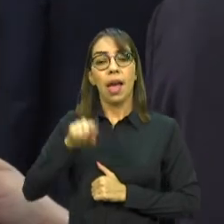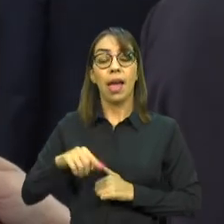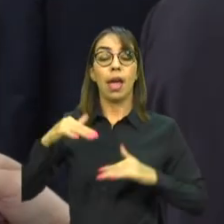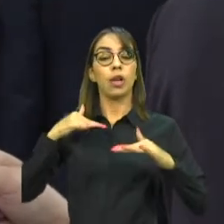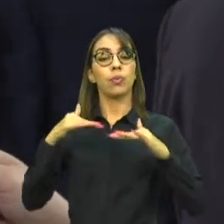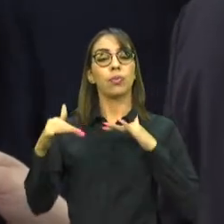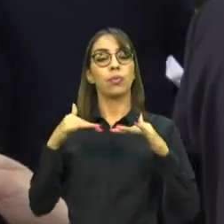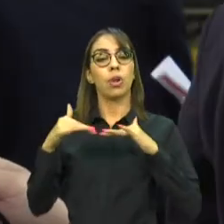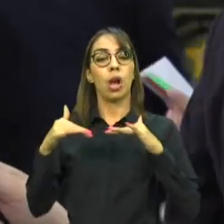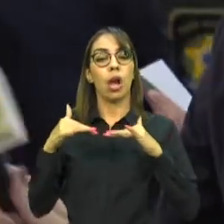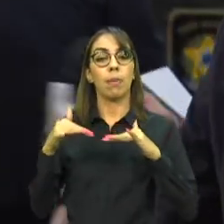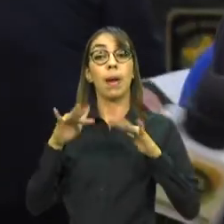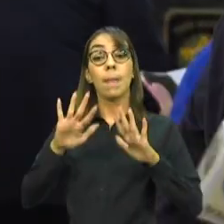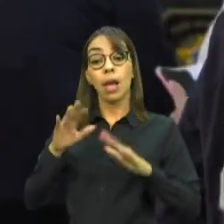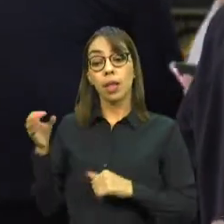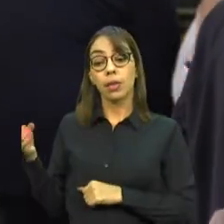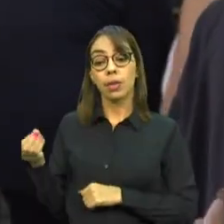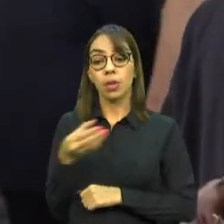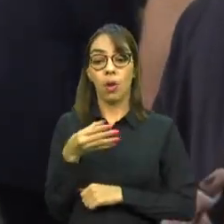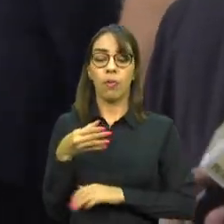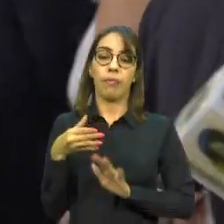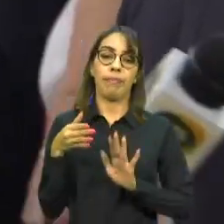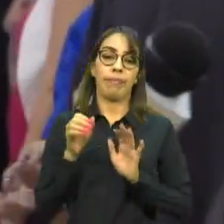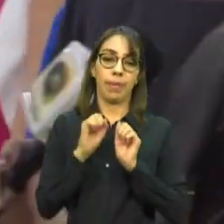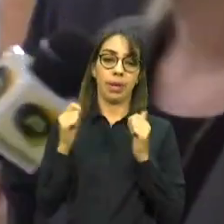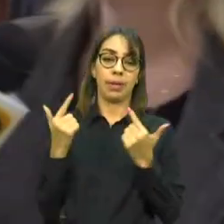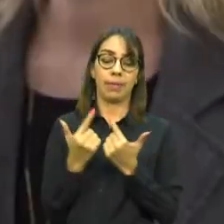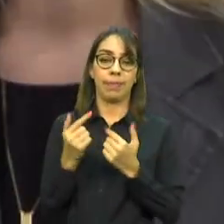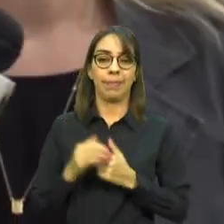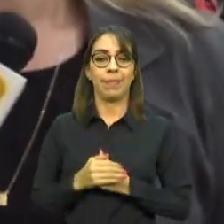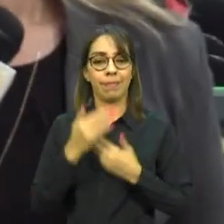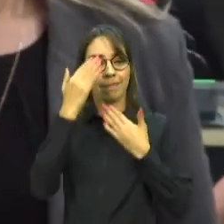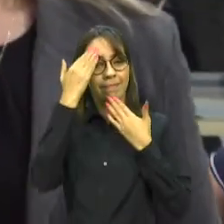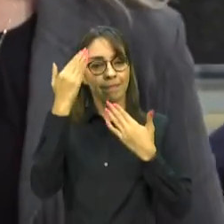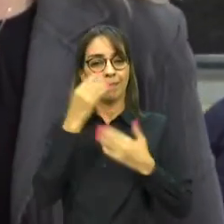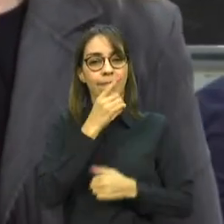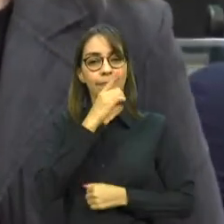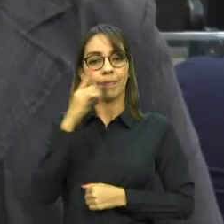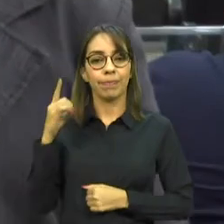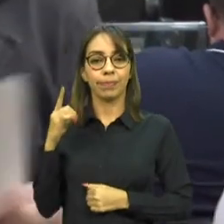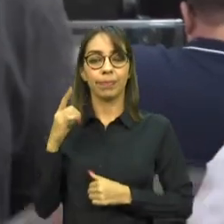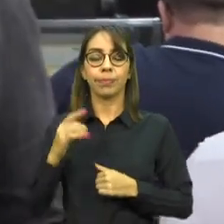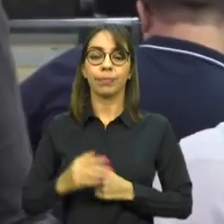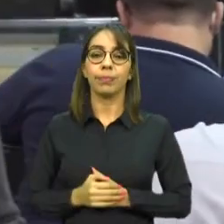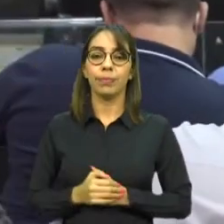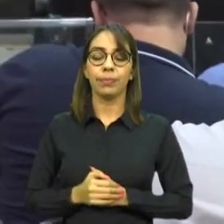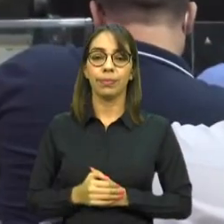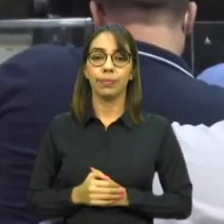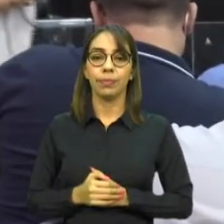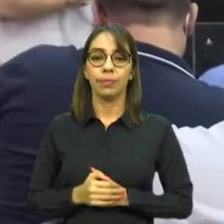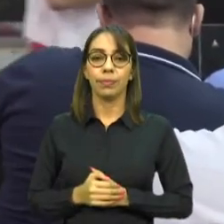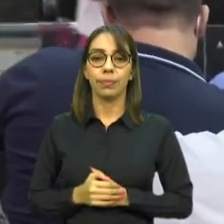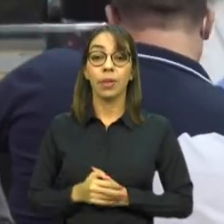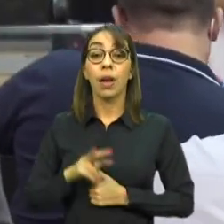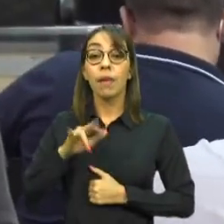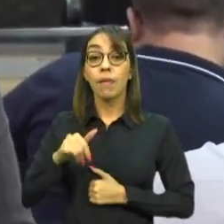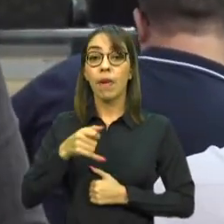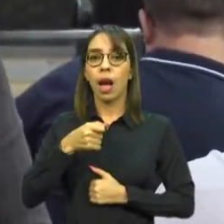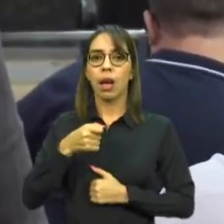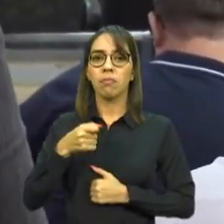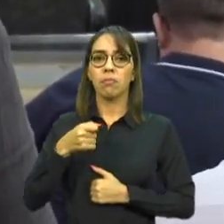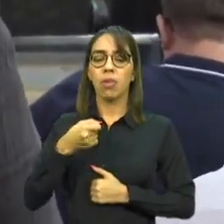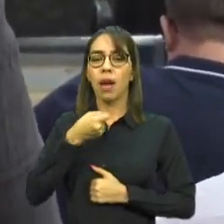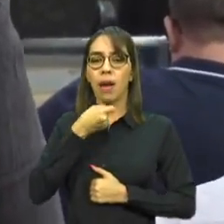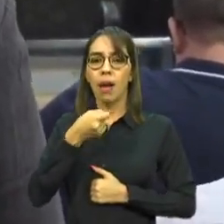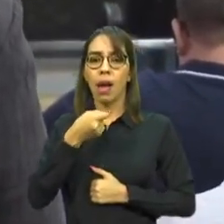e novo para a Assembleia. Muito obrigada, um bom dia para você. E a transmissão ao vivo você confere na